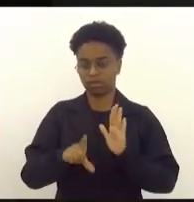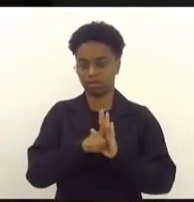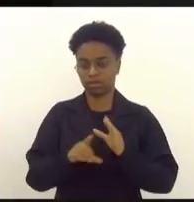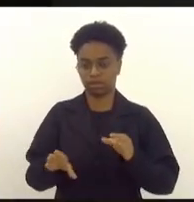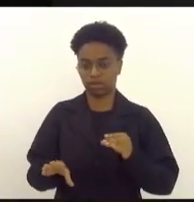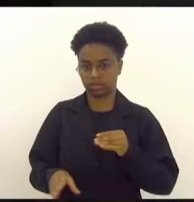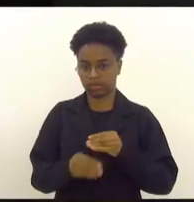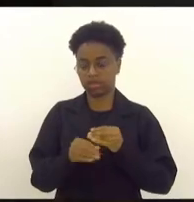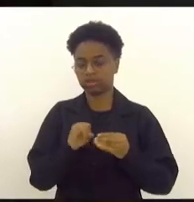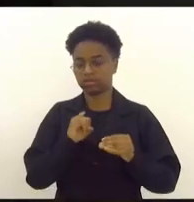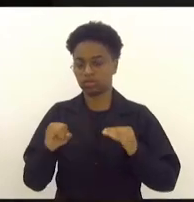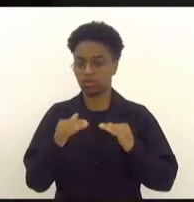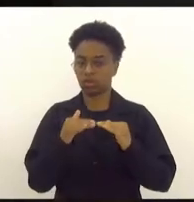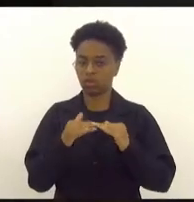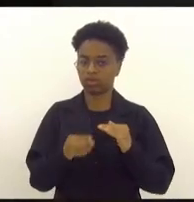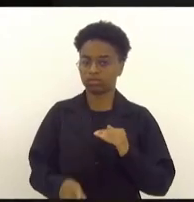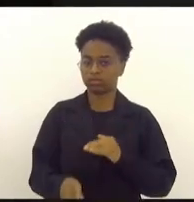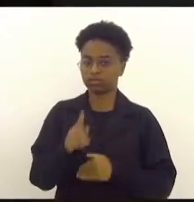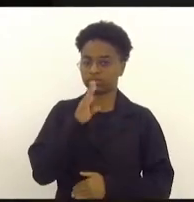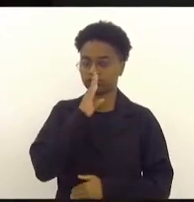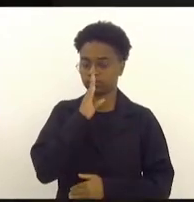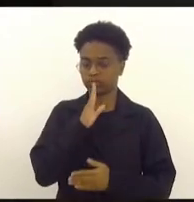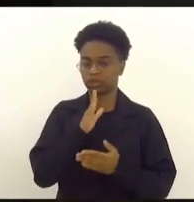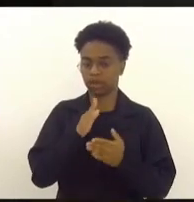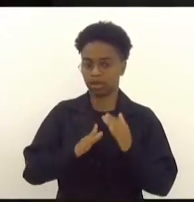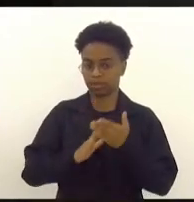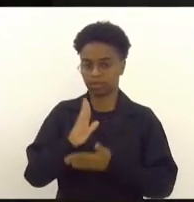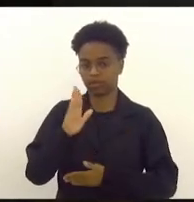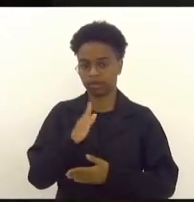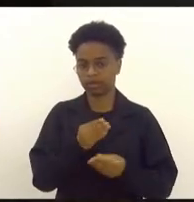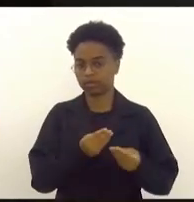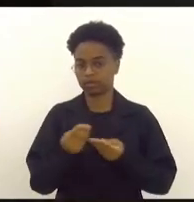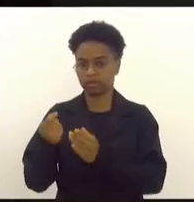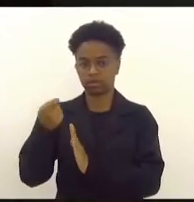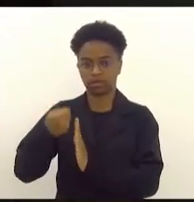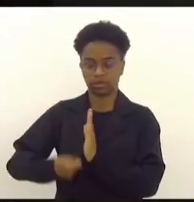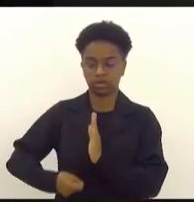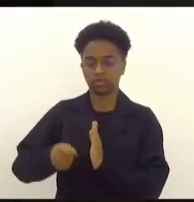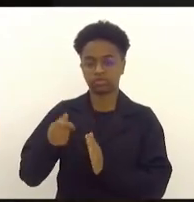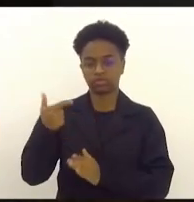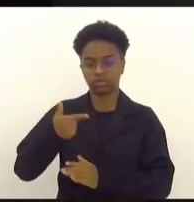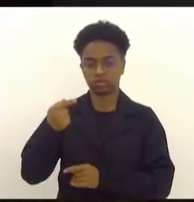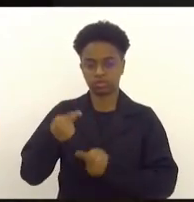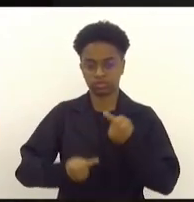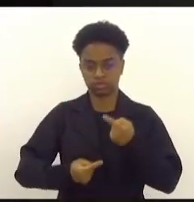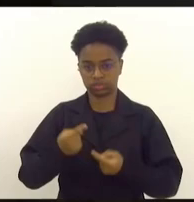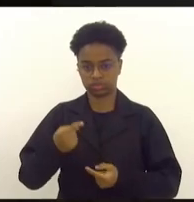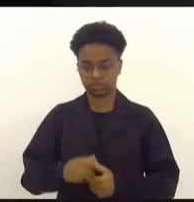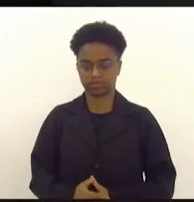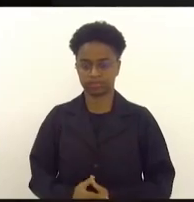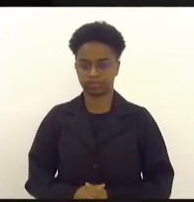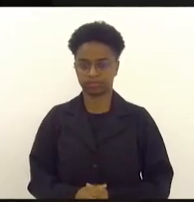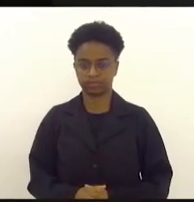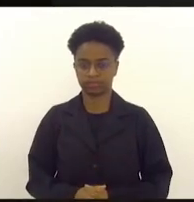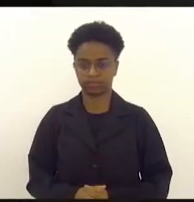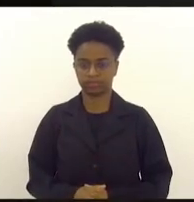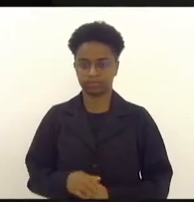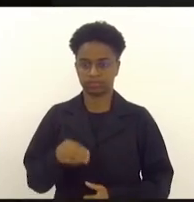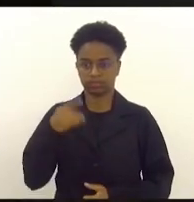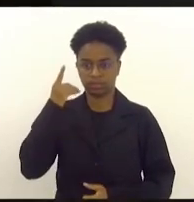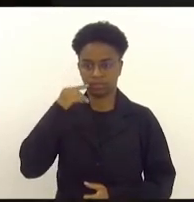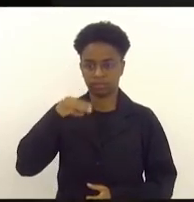que a própria Manias Como estão aprovado vai a redação do vencido para segunda discussão Deputado Márcio